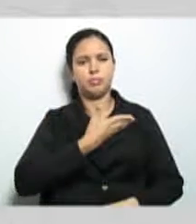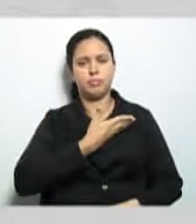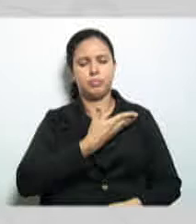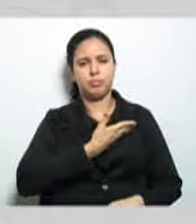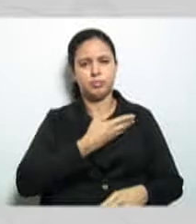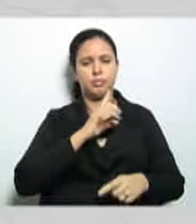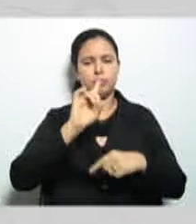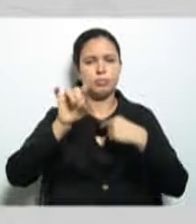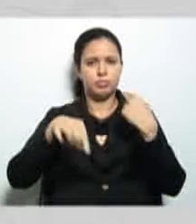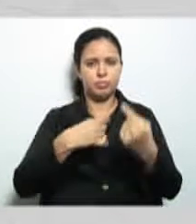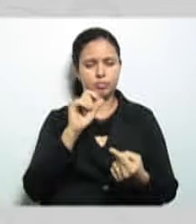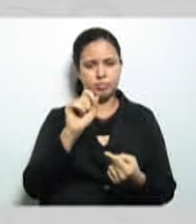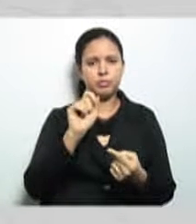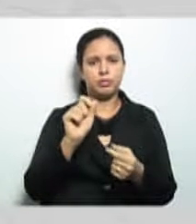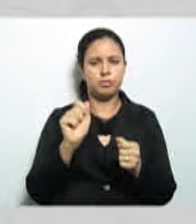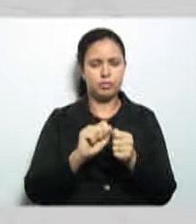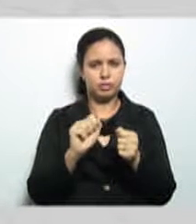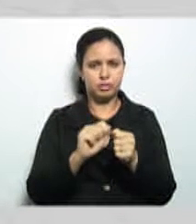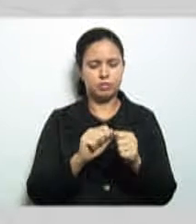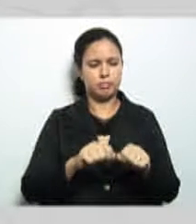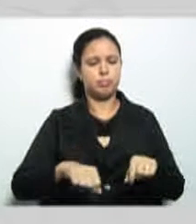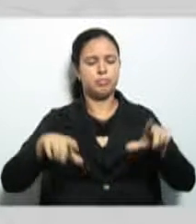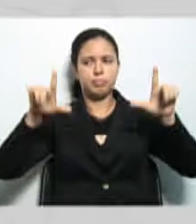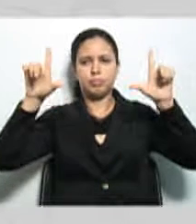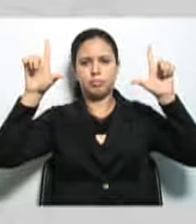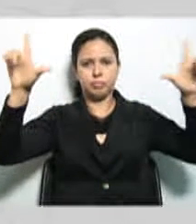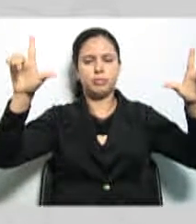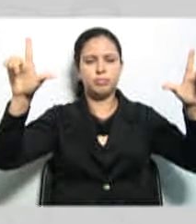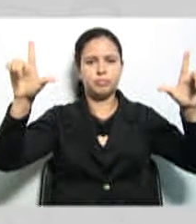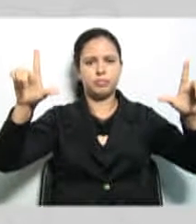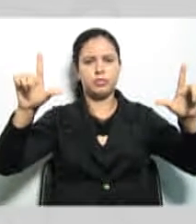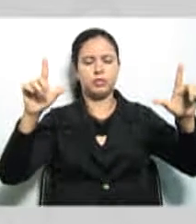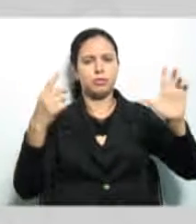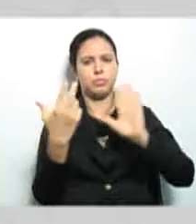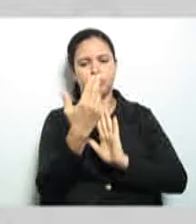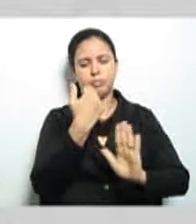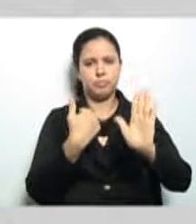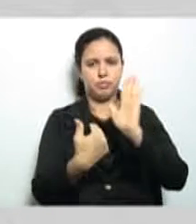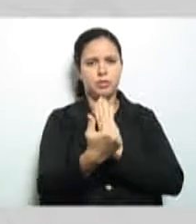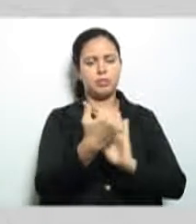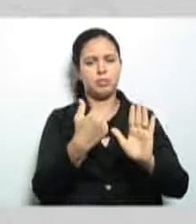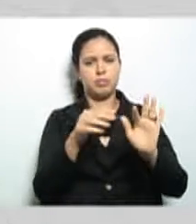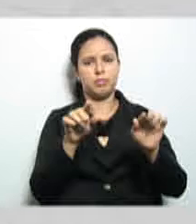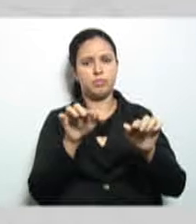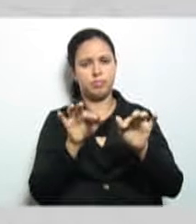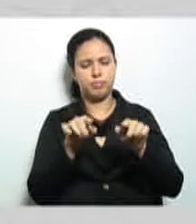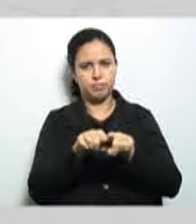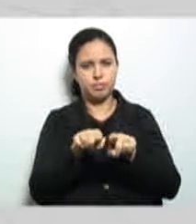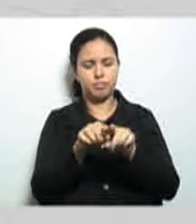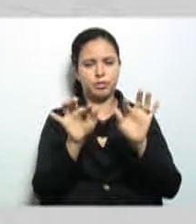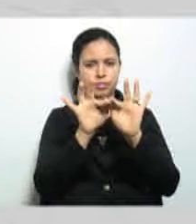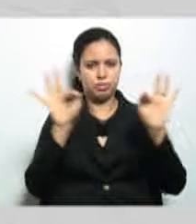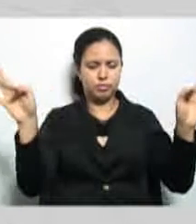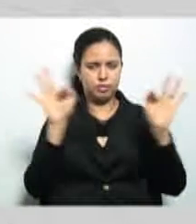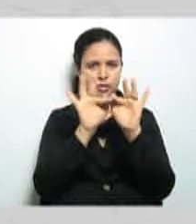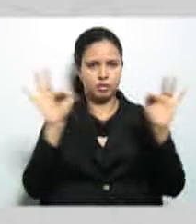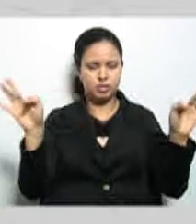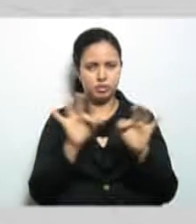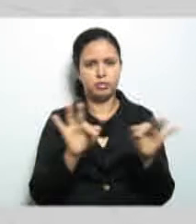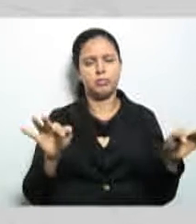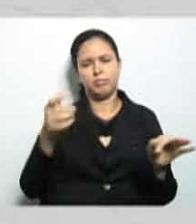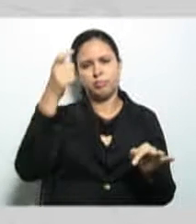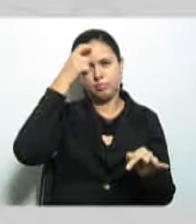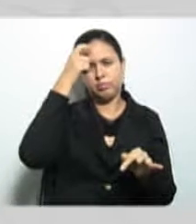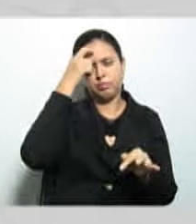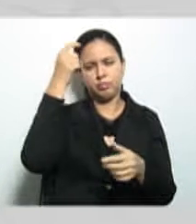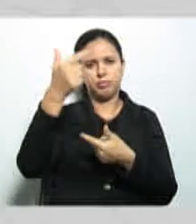e, posteriormente, produzir cartazes com figuras e frases de conscientização a respeito